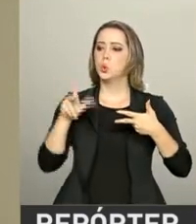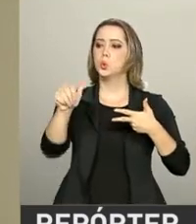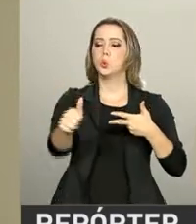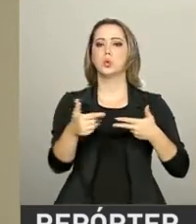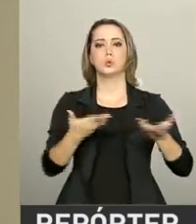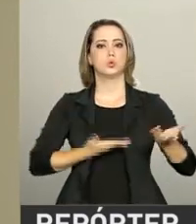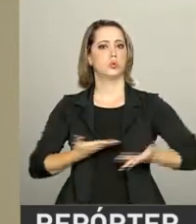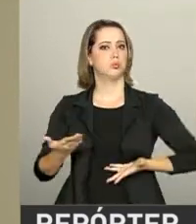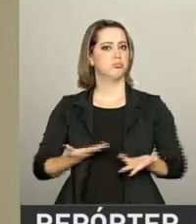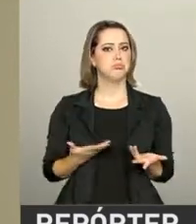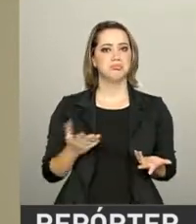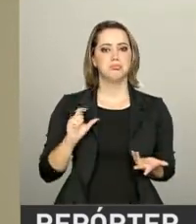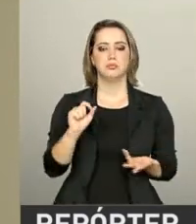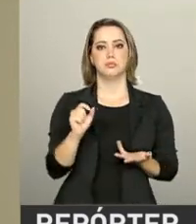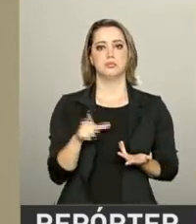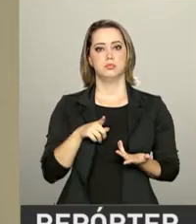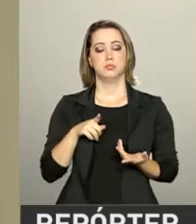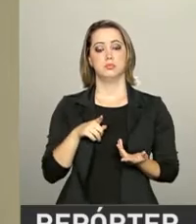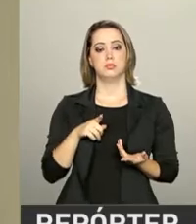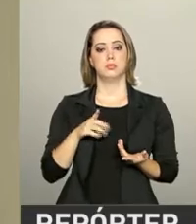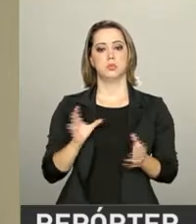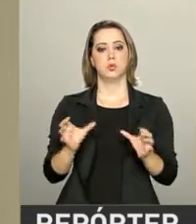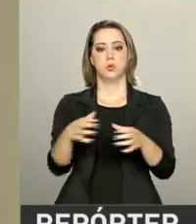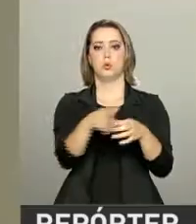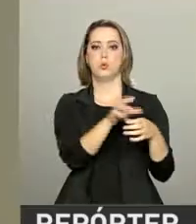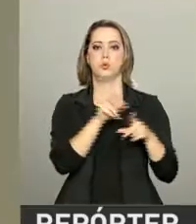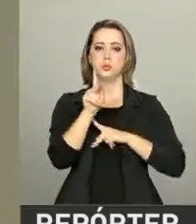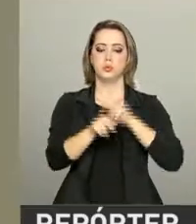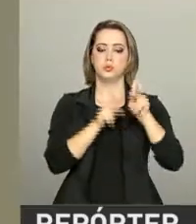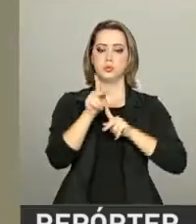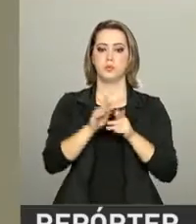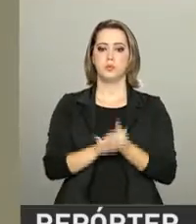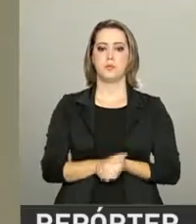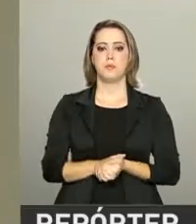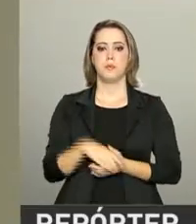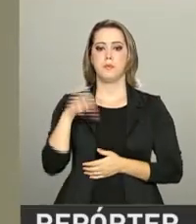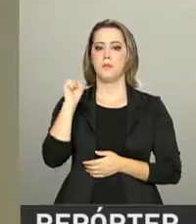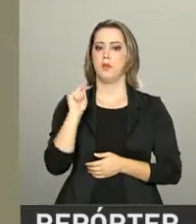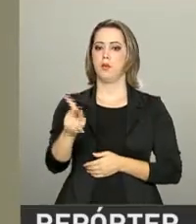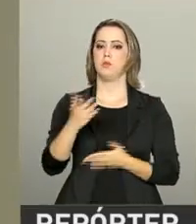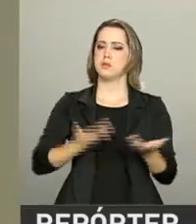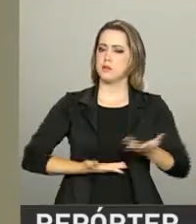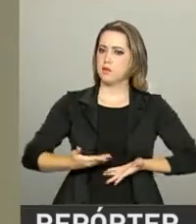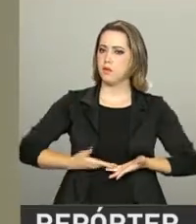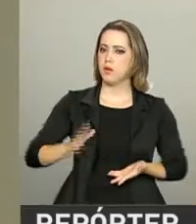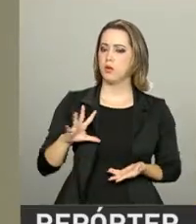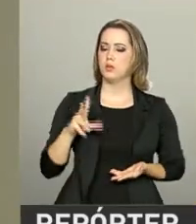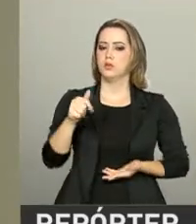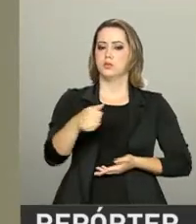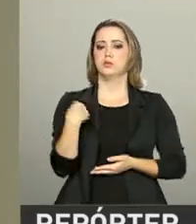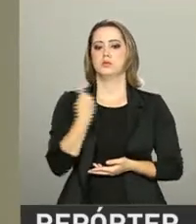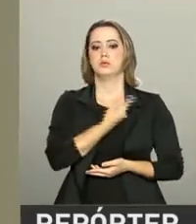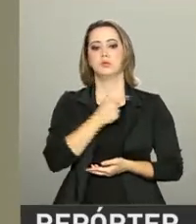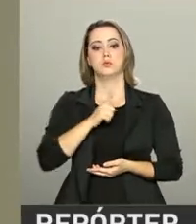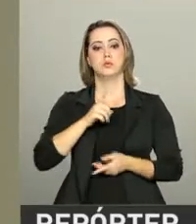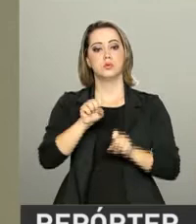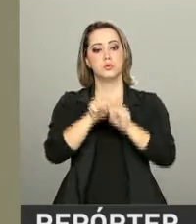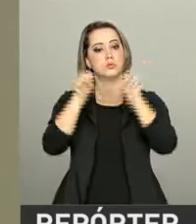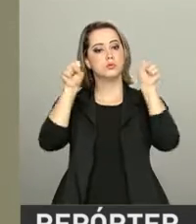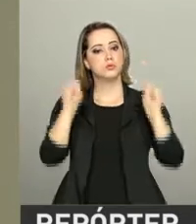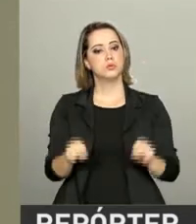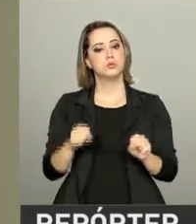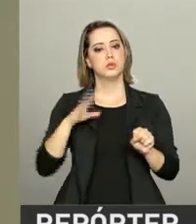nos órgãos de controle assim como no conjunto da sociedade a previdência para servir a todos nosso sistema